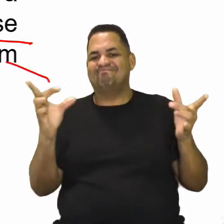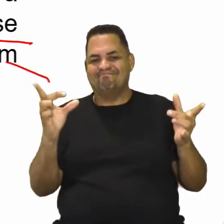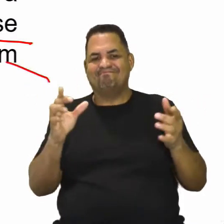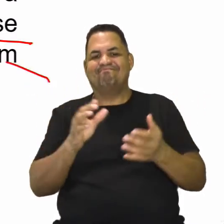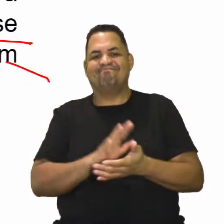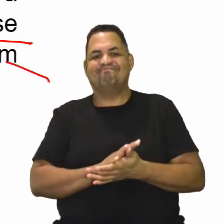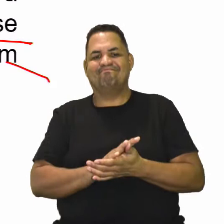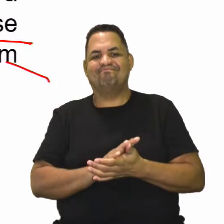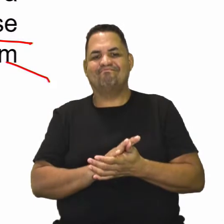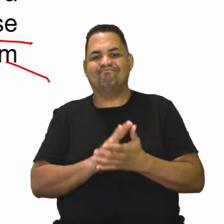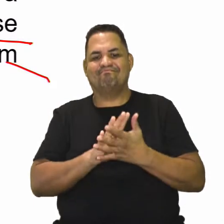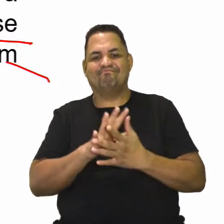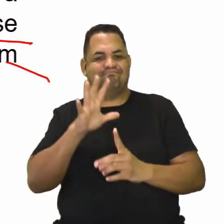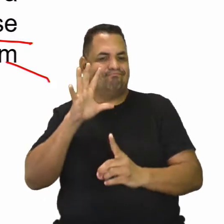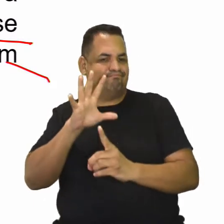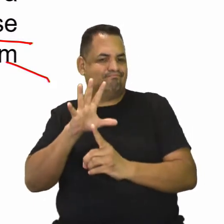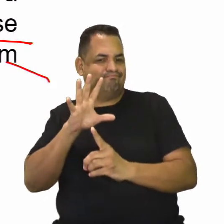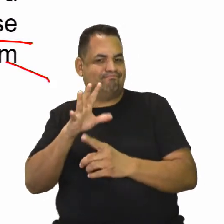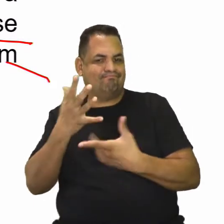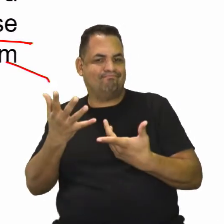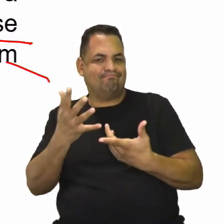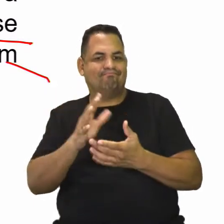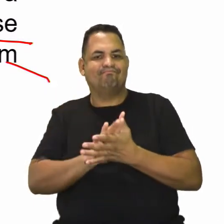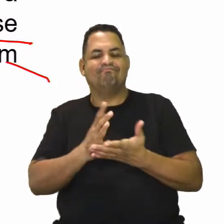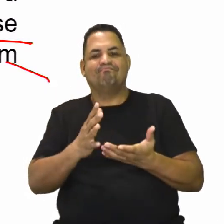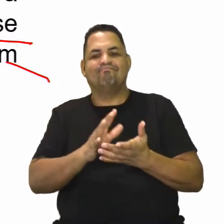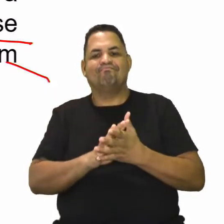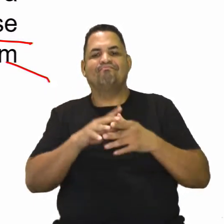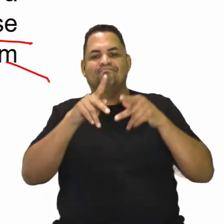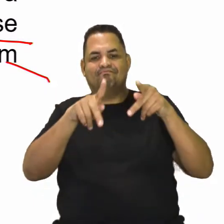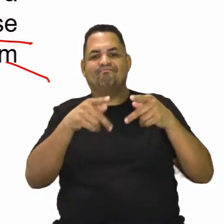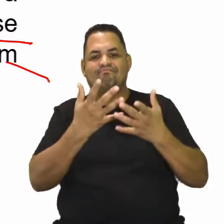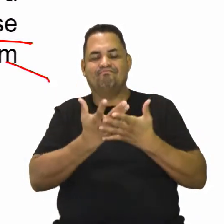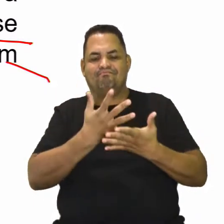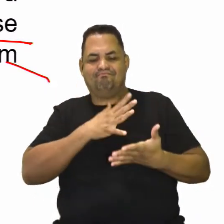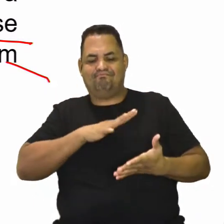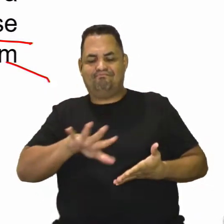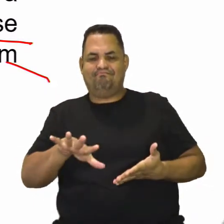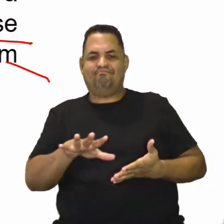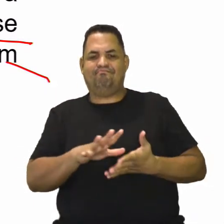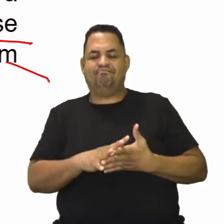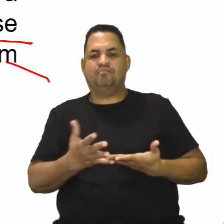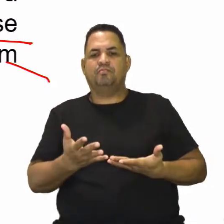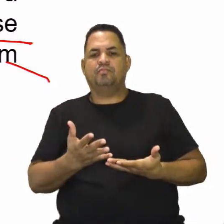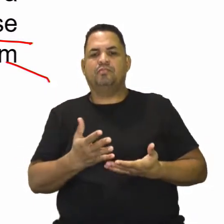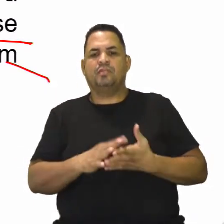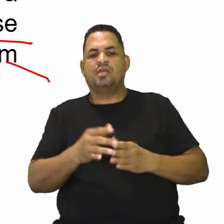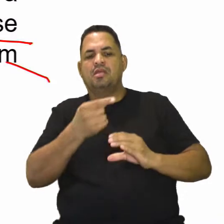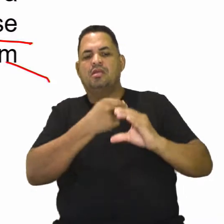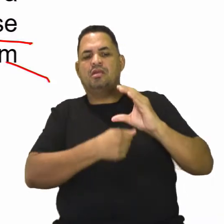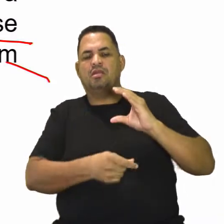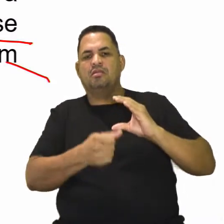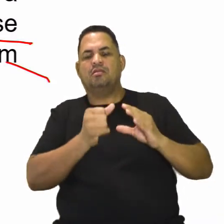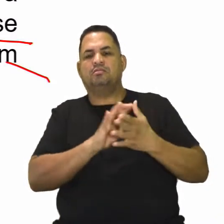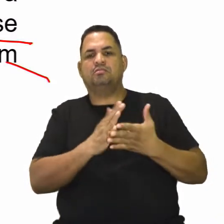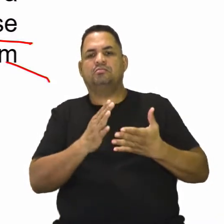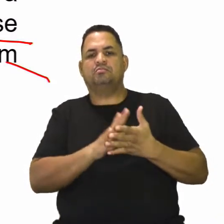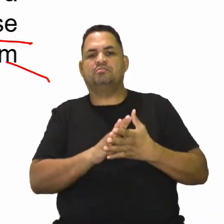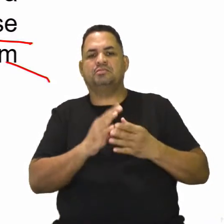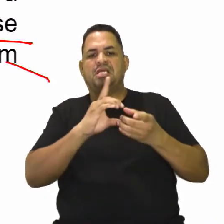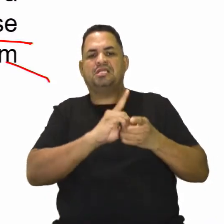também gerava uma grande insatisfação popular. Então, enquanto os países capitalistas, a maioria